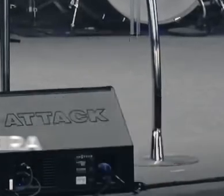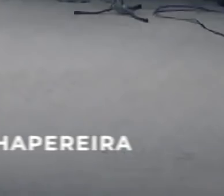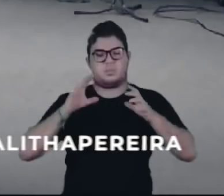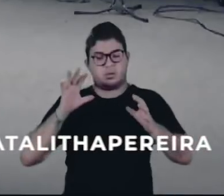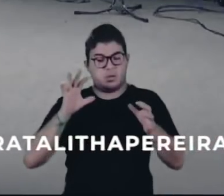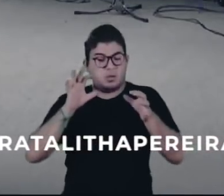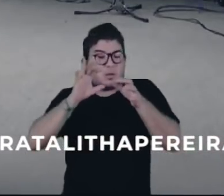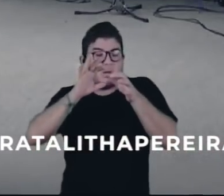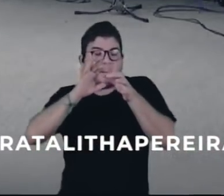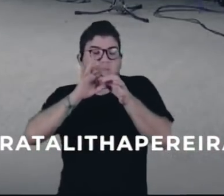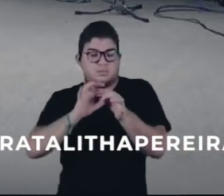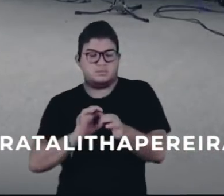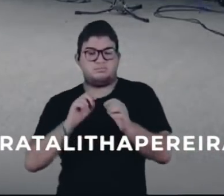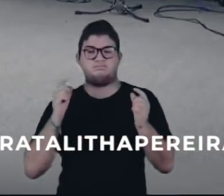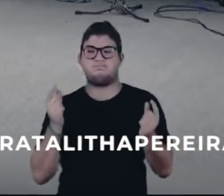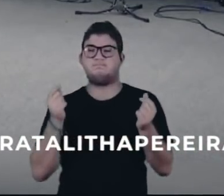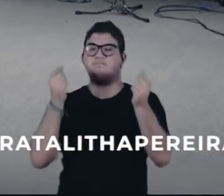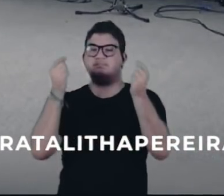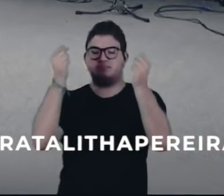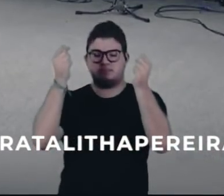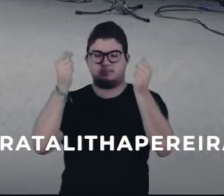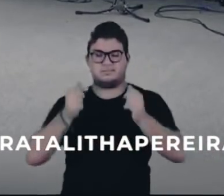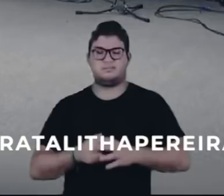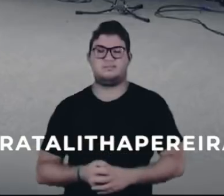ali estará o nosso tesouro.